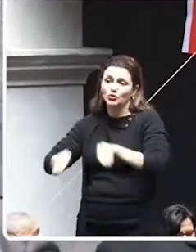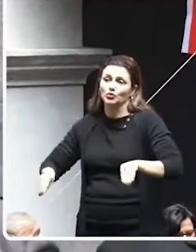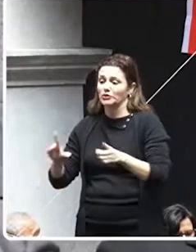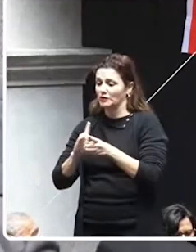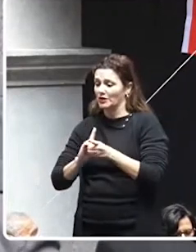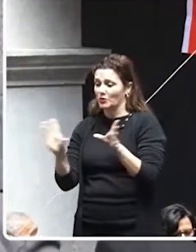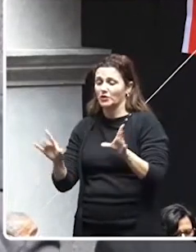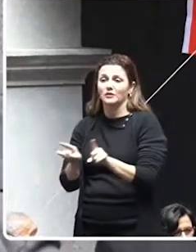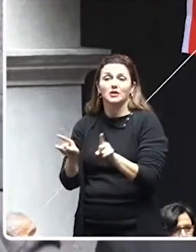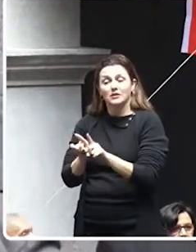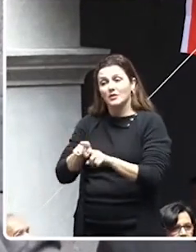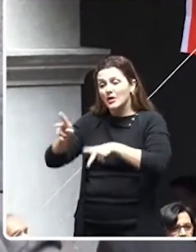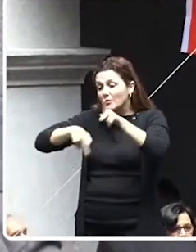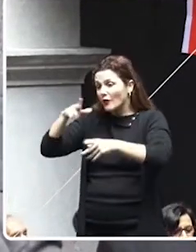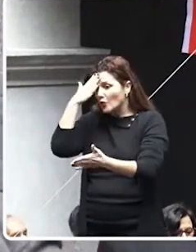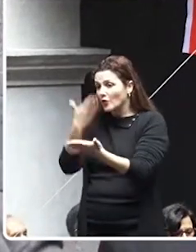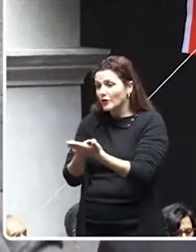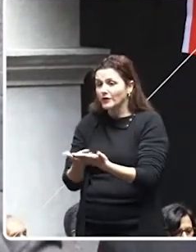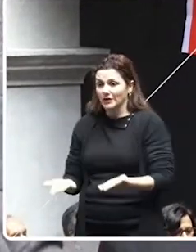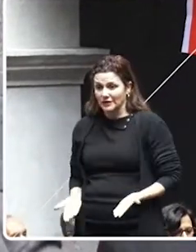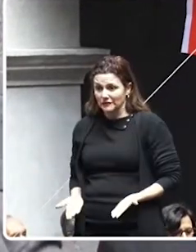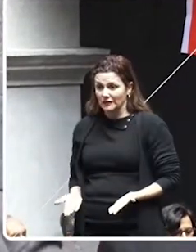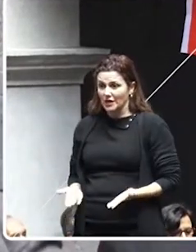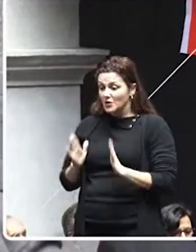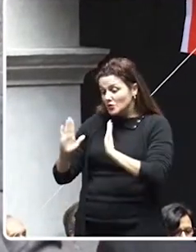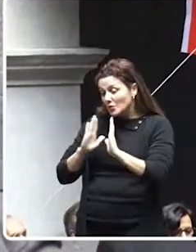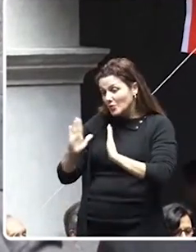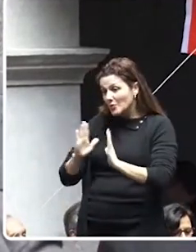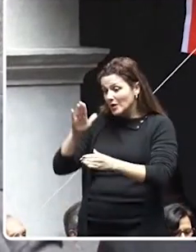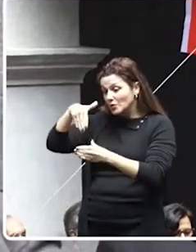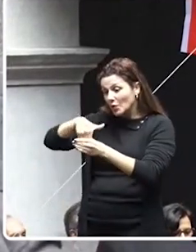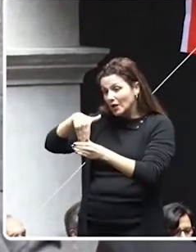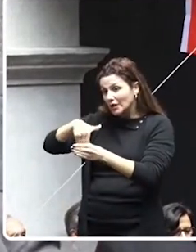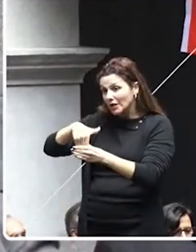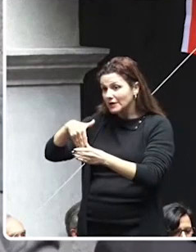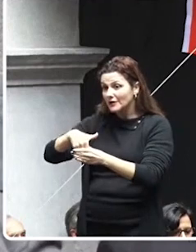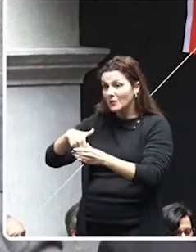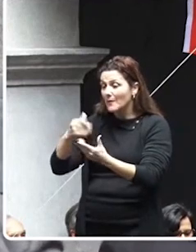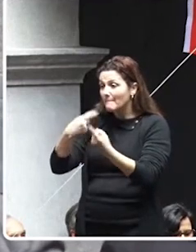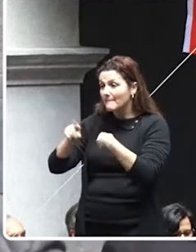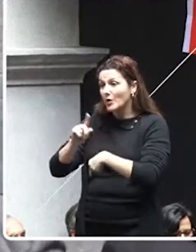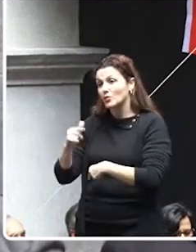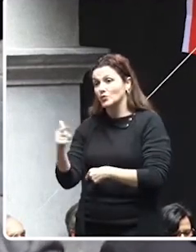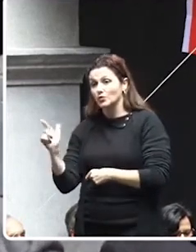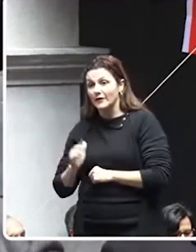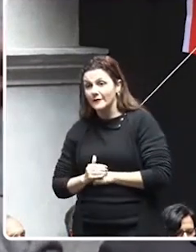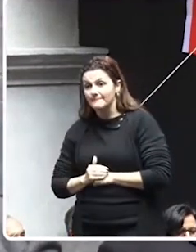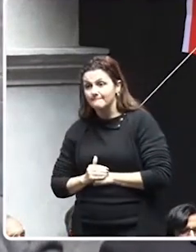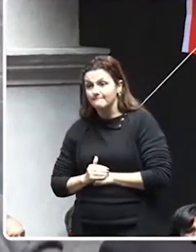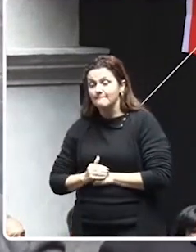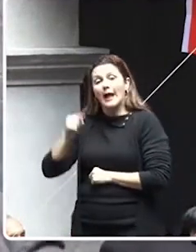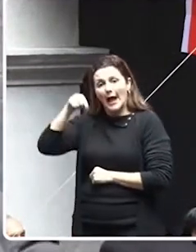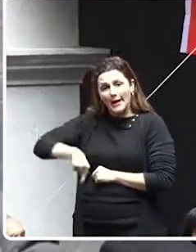a confiança do povo na lisura das eleições não tiveram êxito. Aqui também não terão.